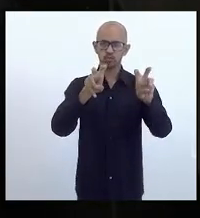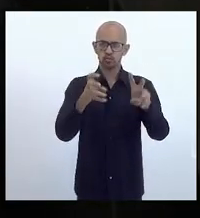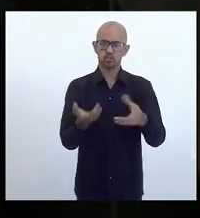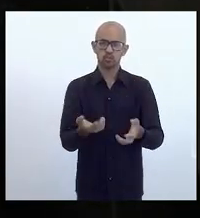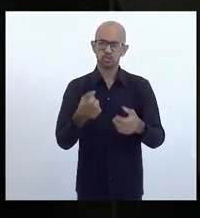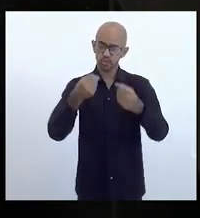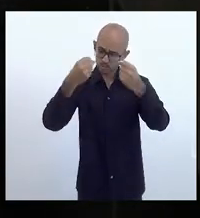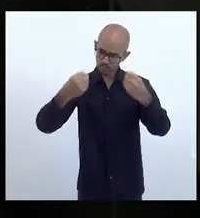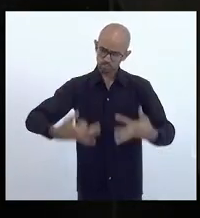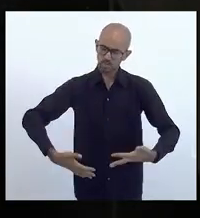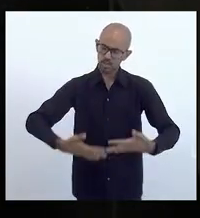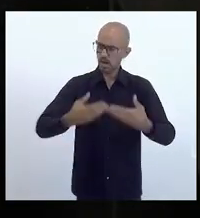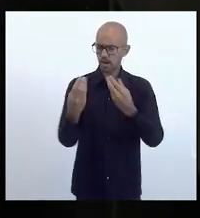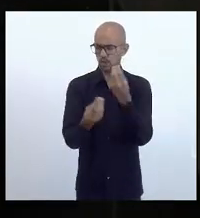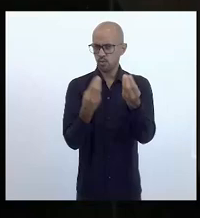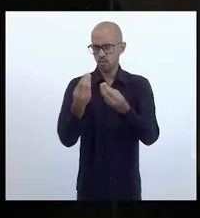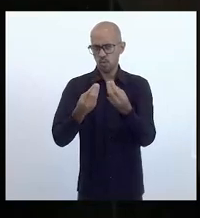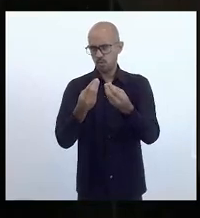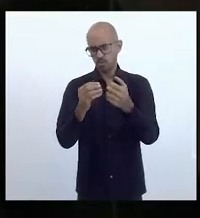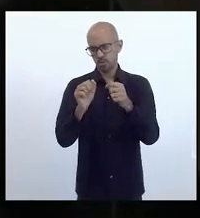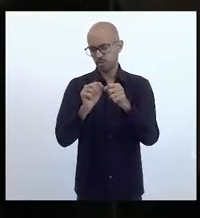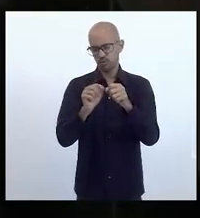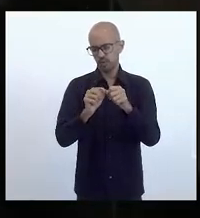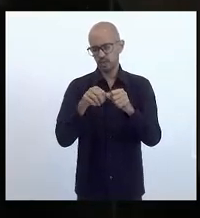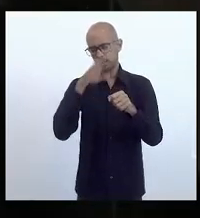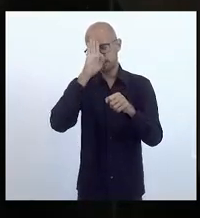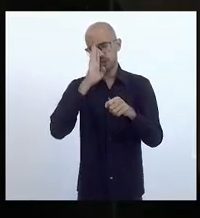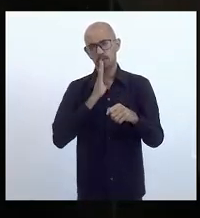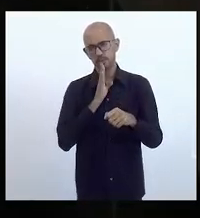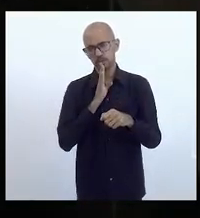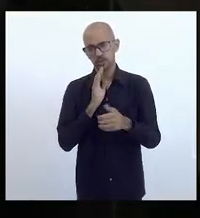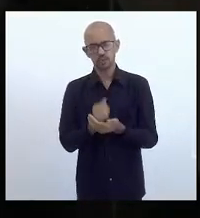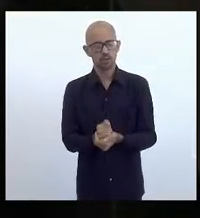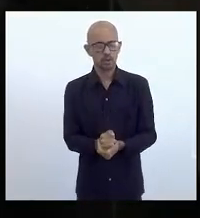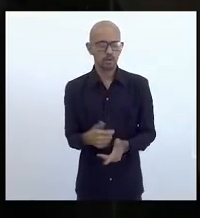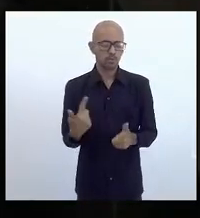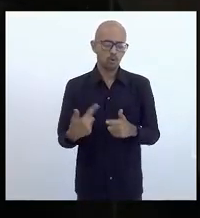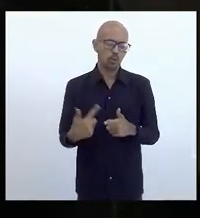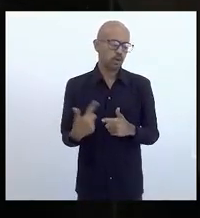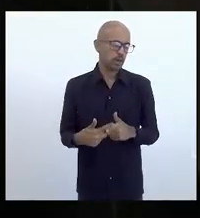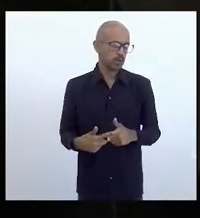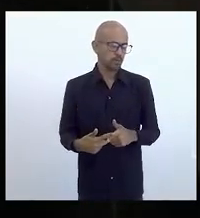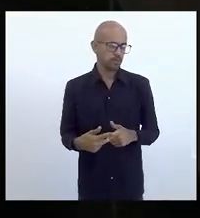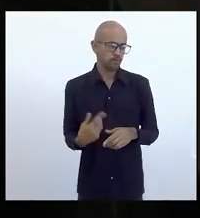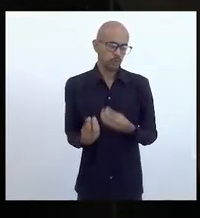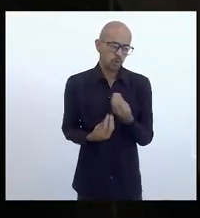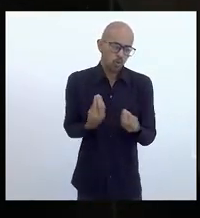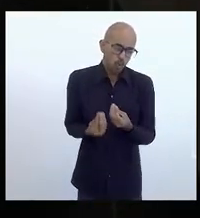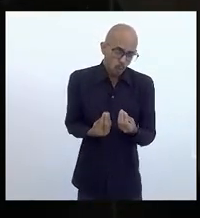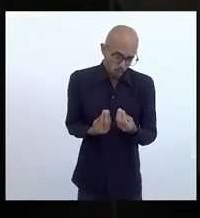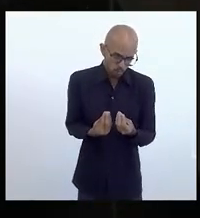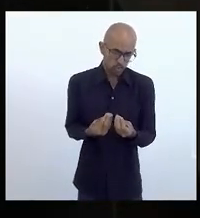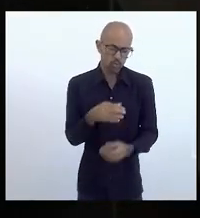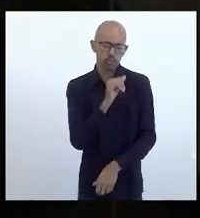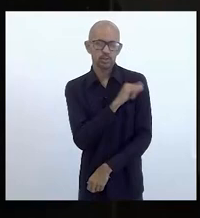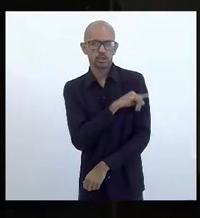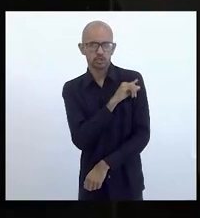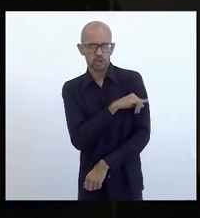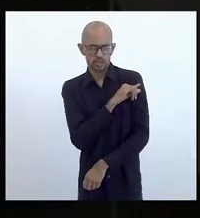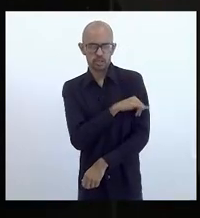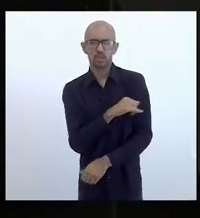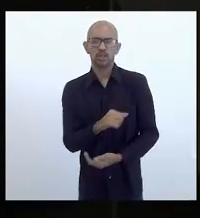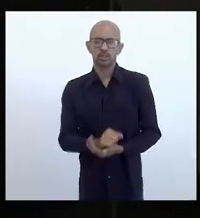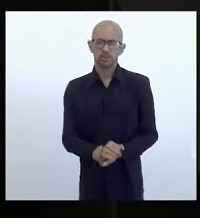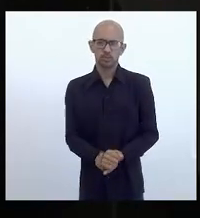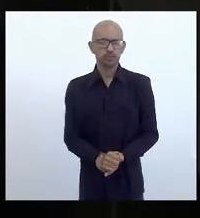A decomposição desse valor. Como é que é isso? Não é? Afinal de contas, como estamos no Rio de Janeiro, por exemplo,